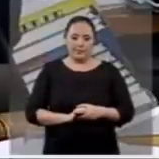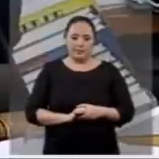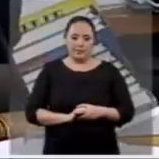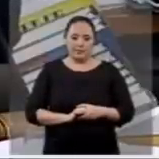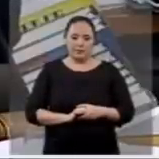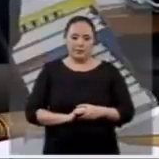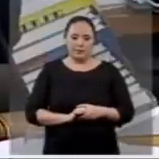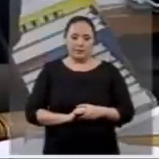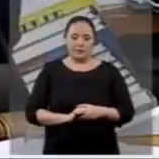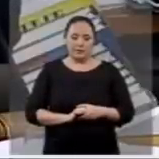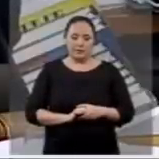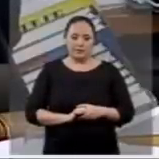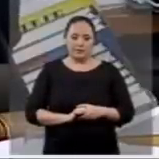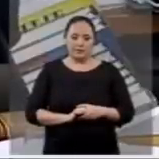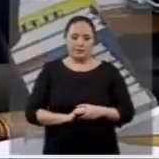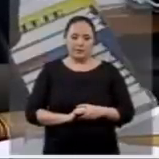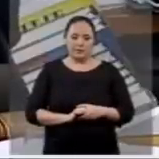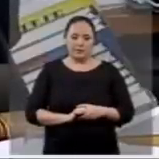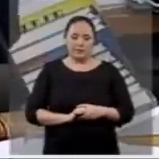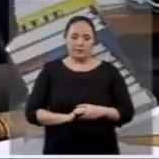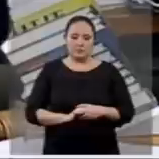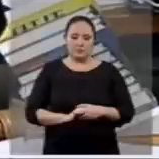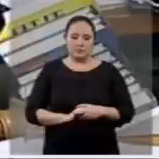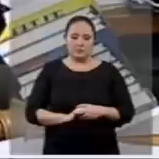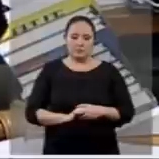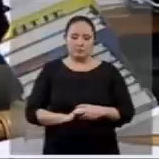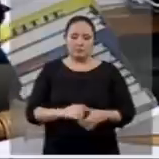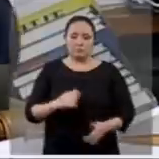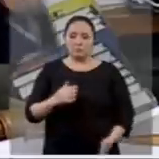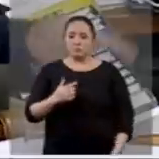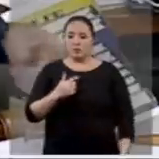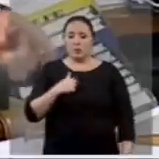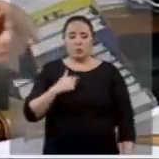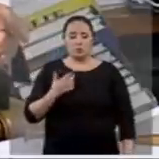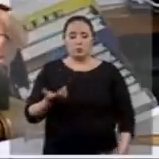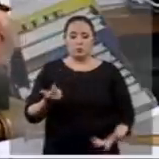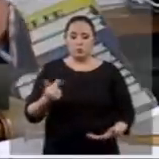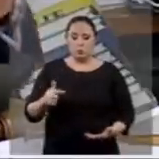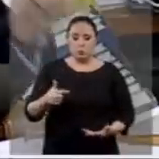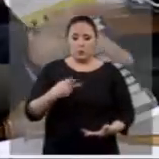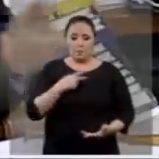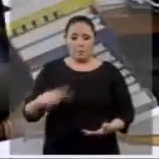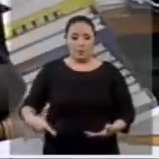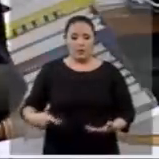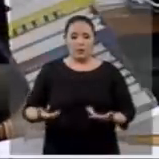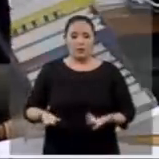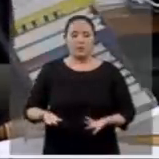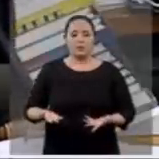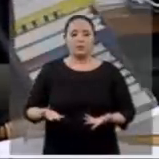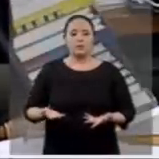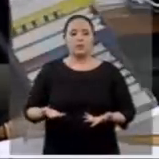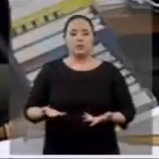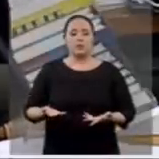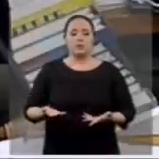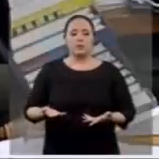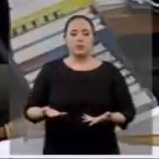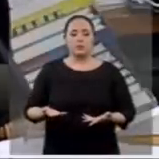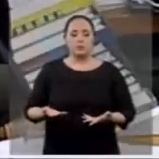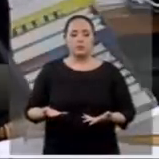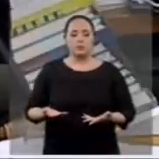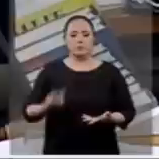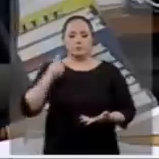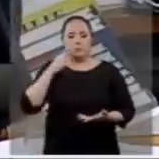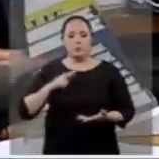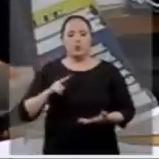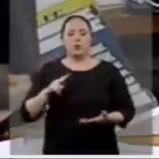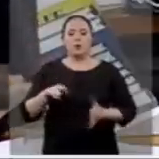executivos fiscais. Não tem o presidente, muito menos potencializando o fato de